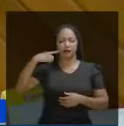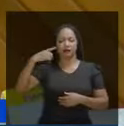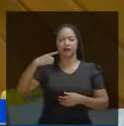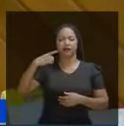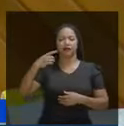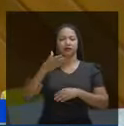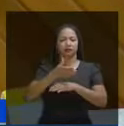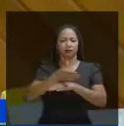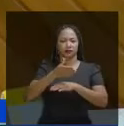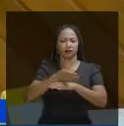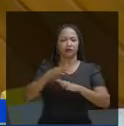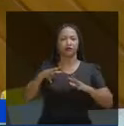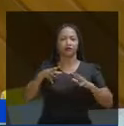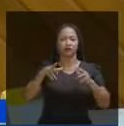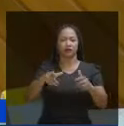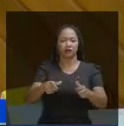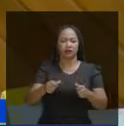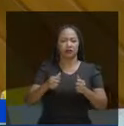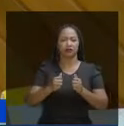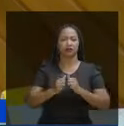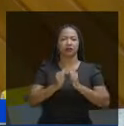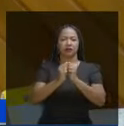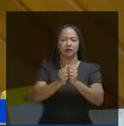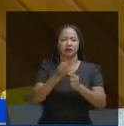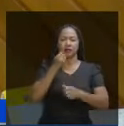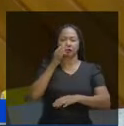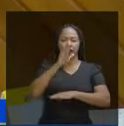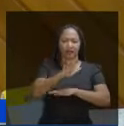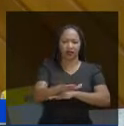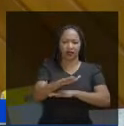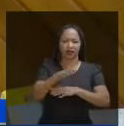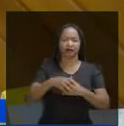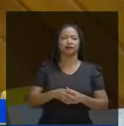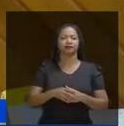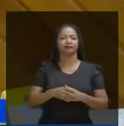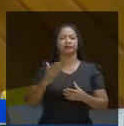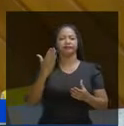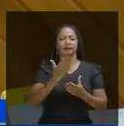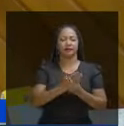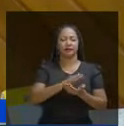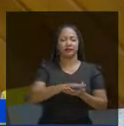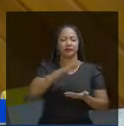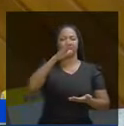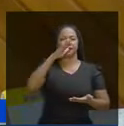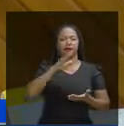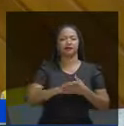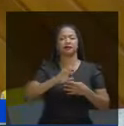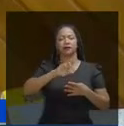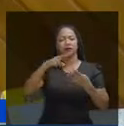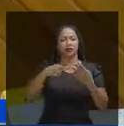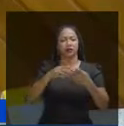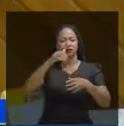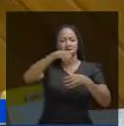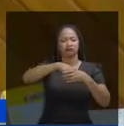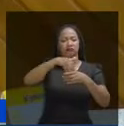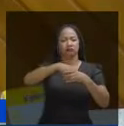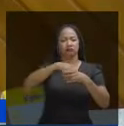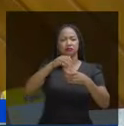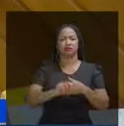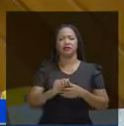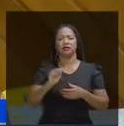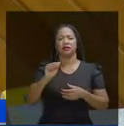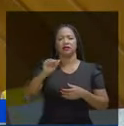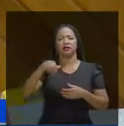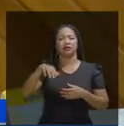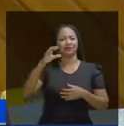é branca, de cabelos castanhos escuros, loiros nas pontas, lisos e longos. Usa leve maquiagem, batom nude e traje toga preta. Paulo de